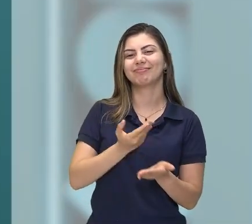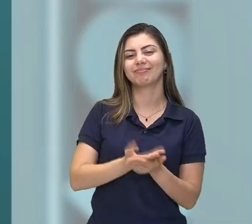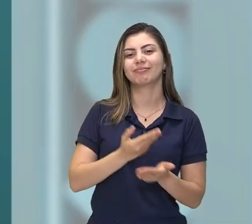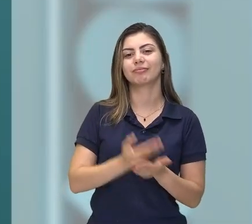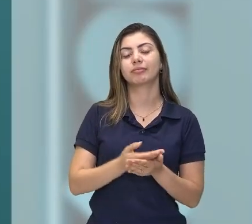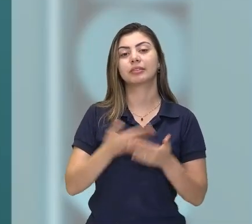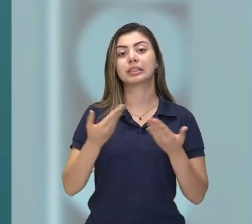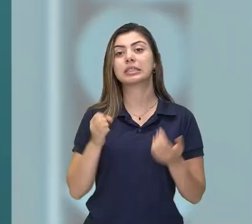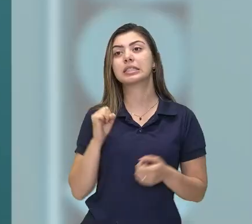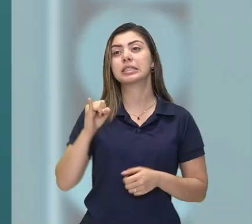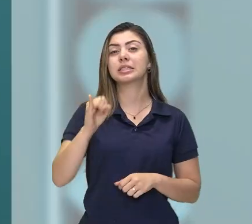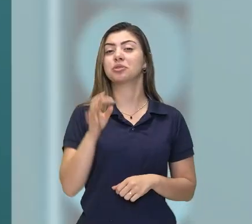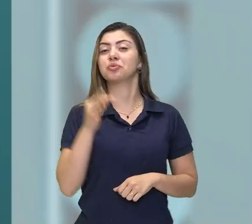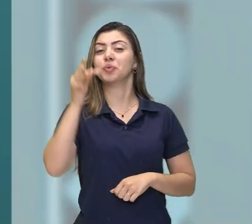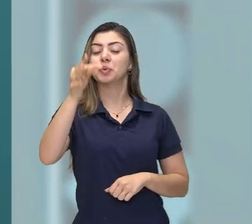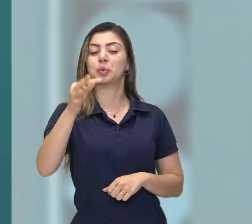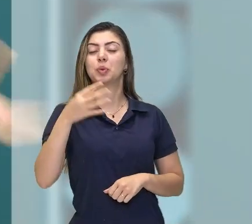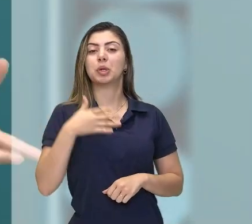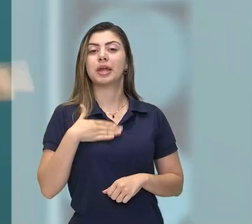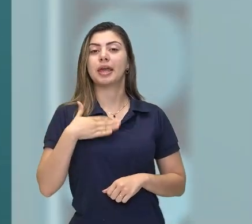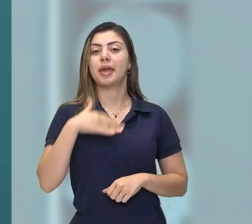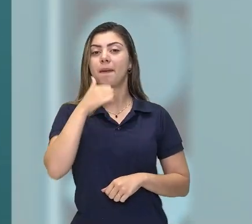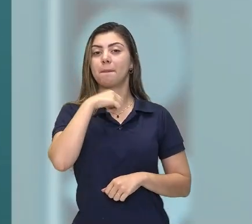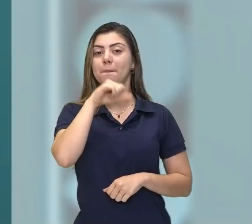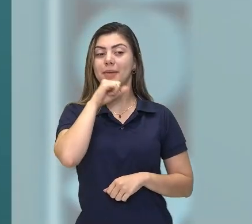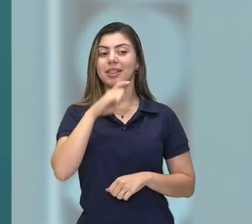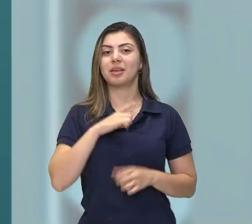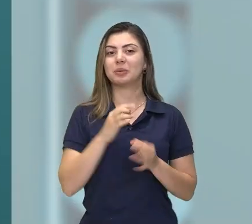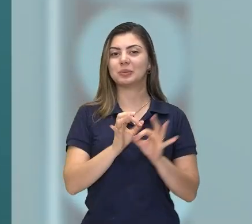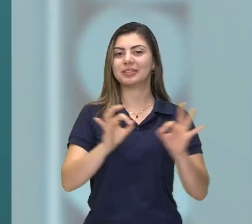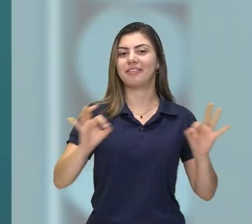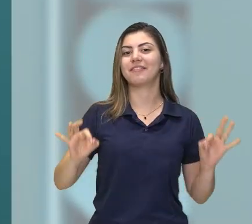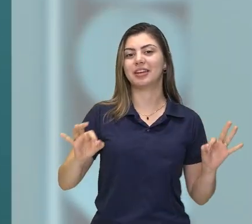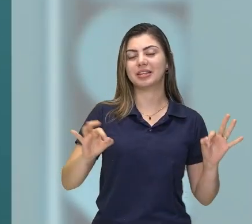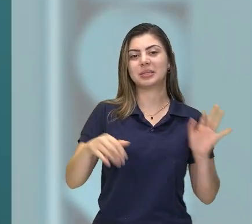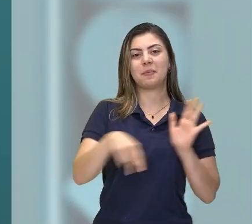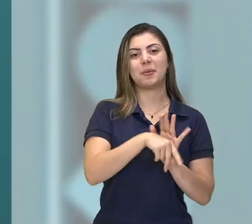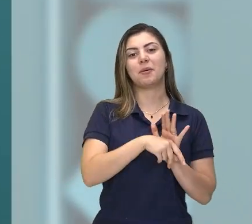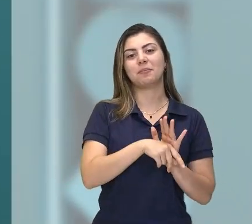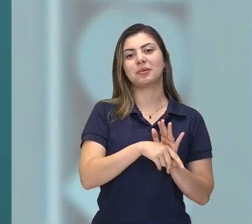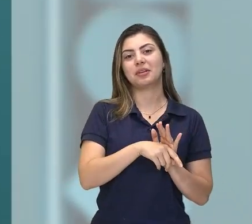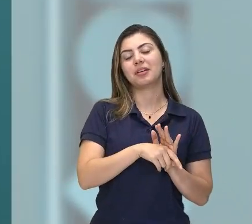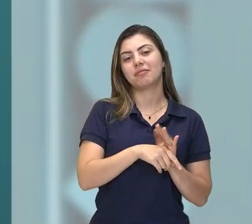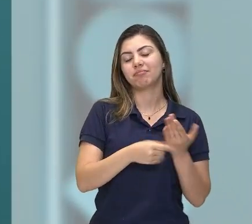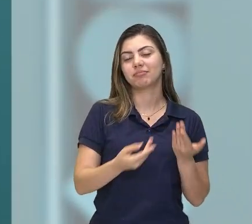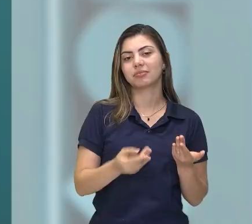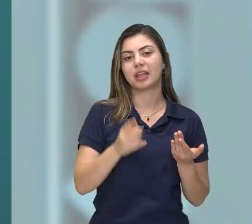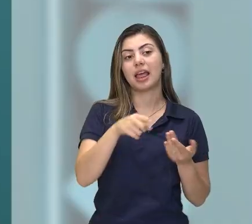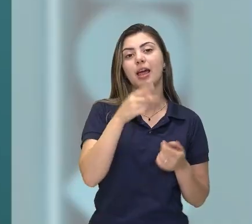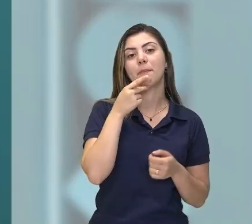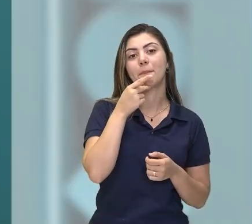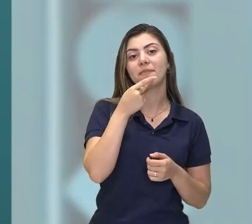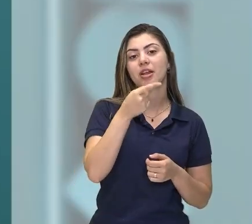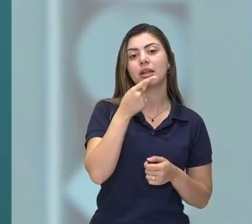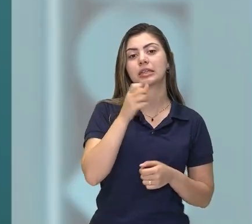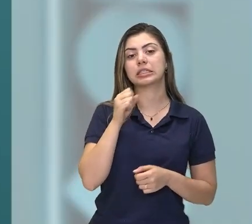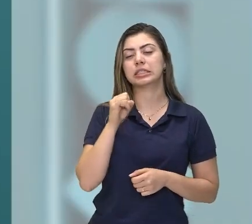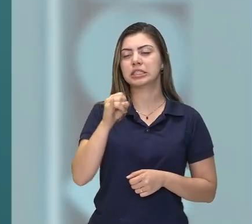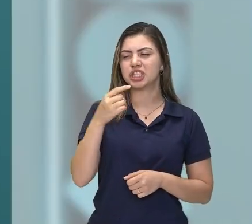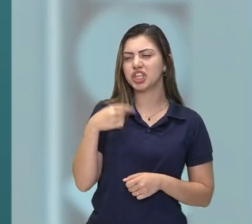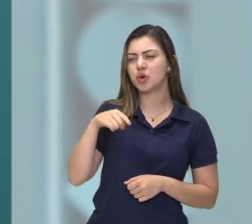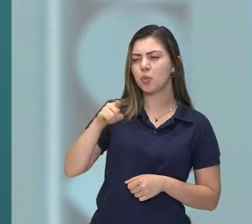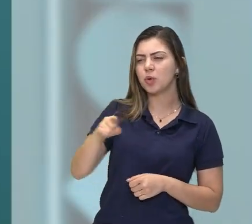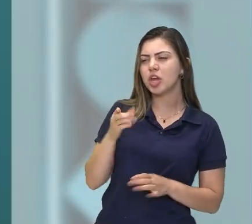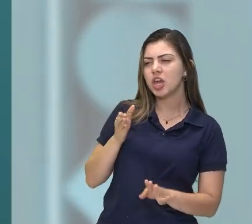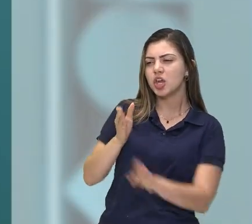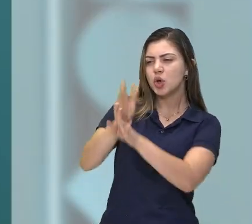um dia eu for mãe, né, eu vou usar uma frase da minha mãe, propriamente intertextualidade, que ela sempre dizia assim: olha, se eu for aí